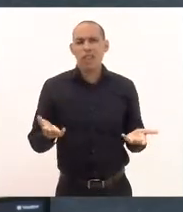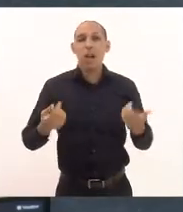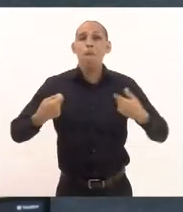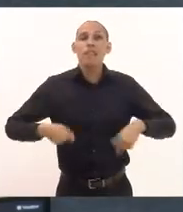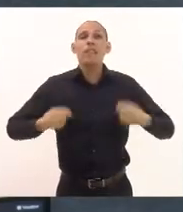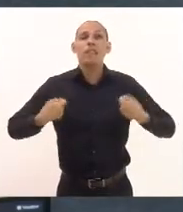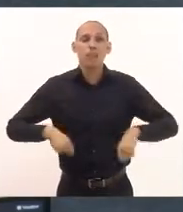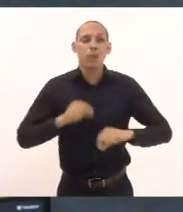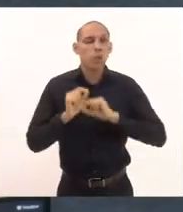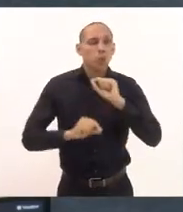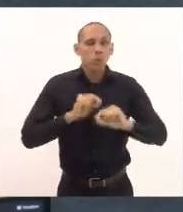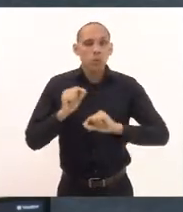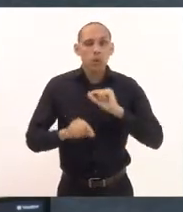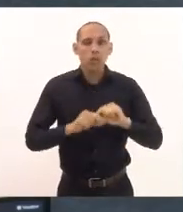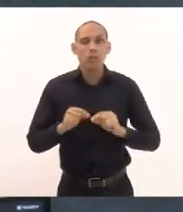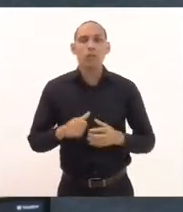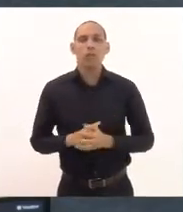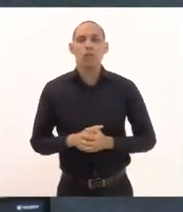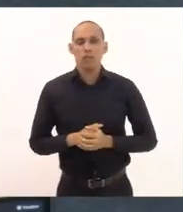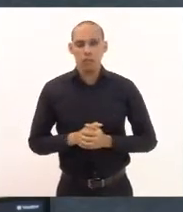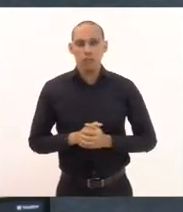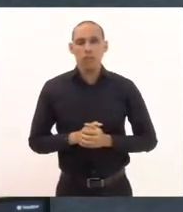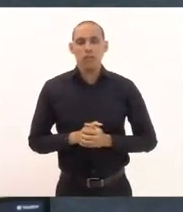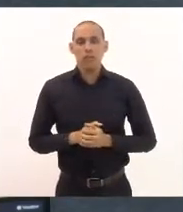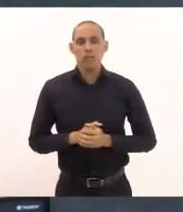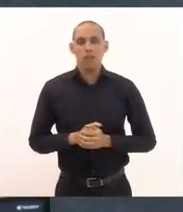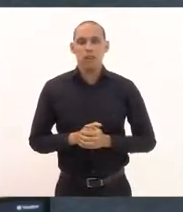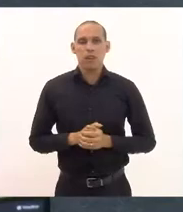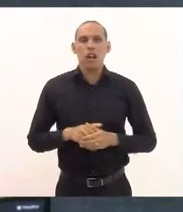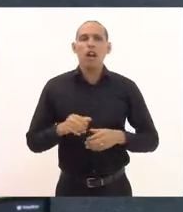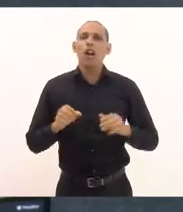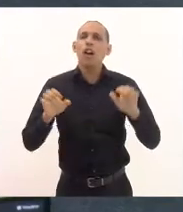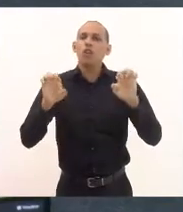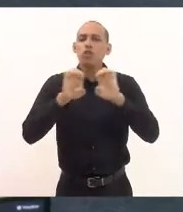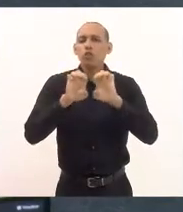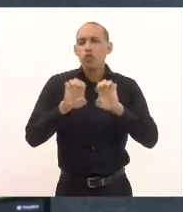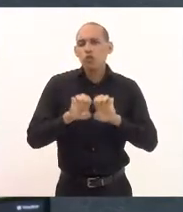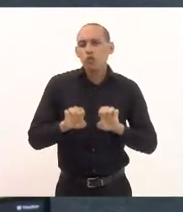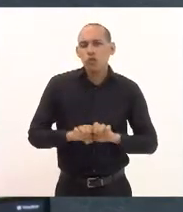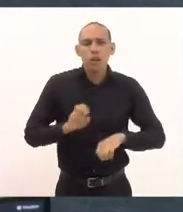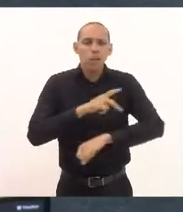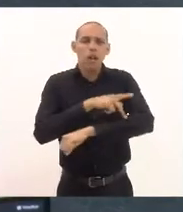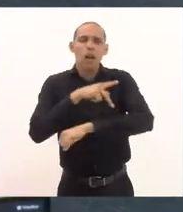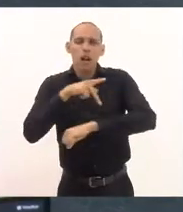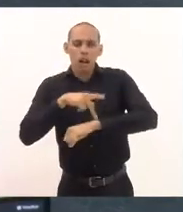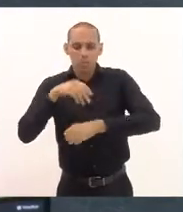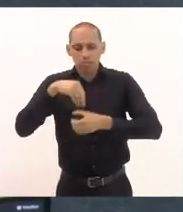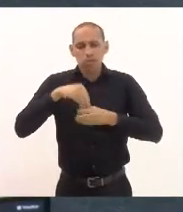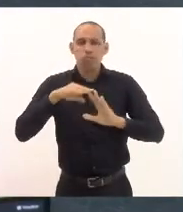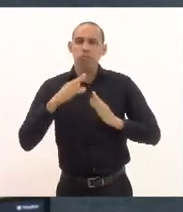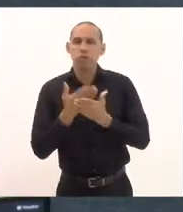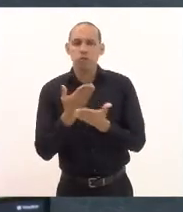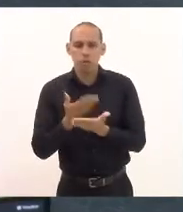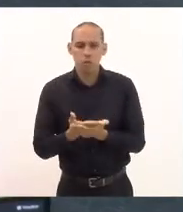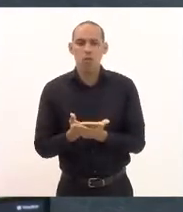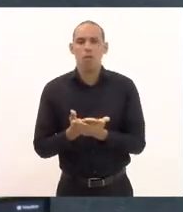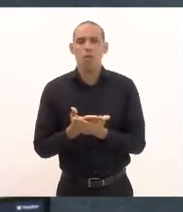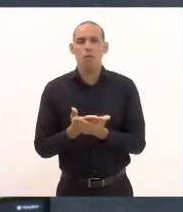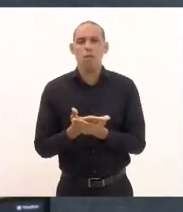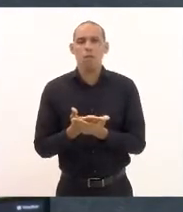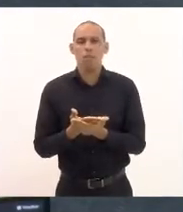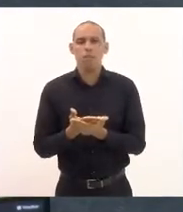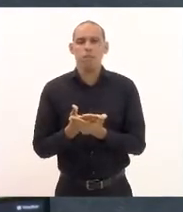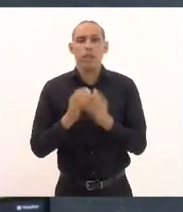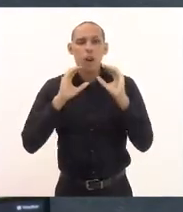precisa, evidentemente, de uma estrutura pedagógica na escola, evidentemente, de colocar a